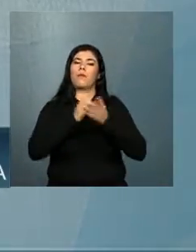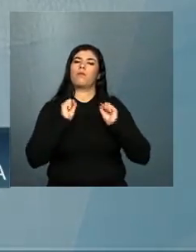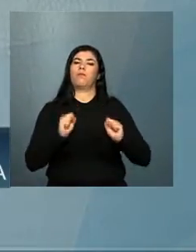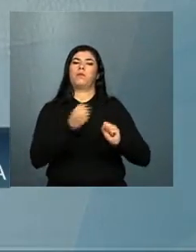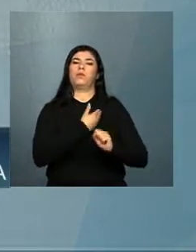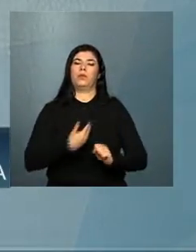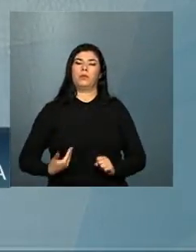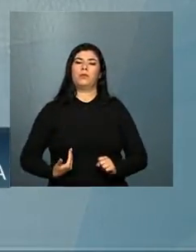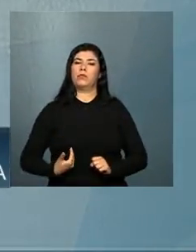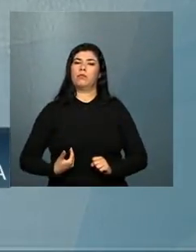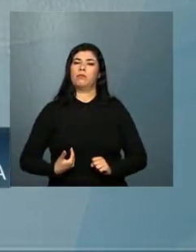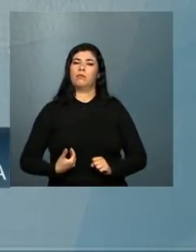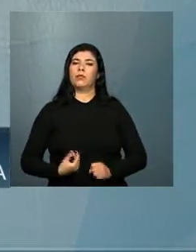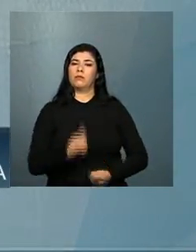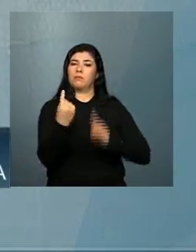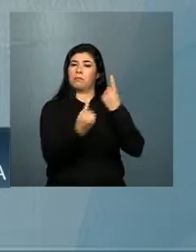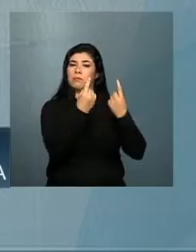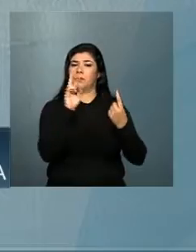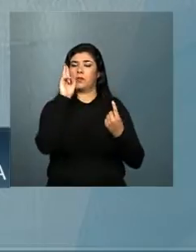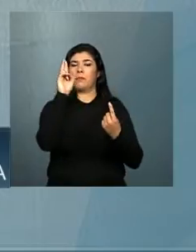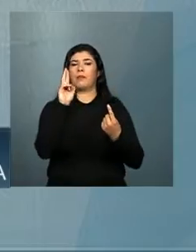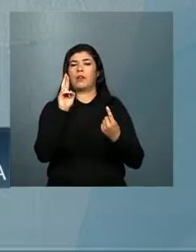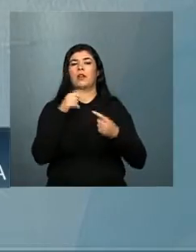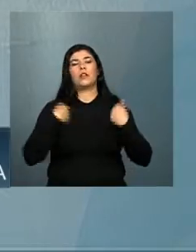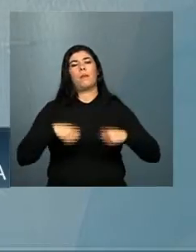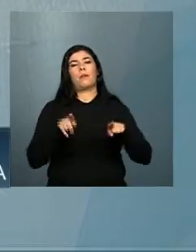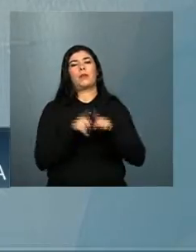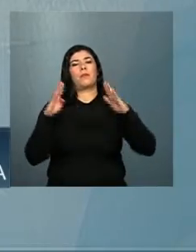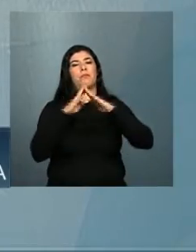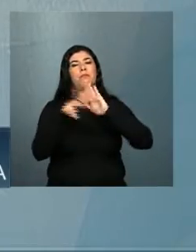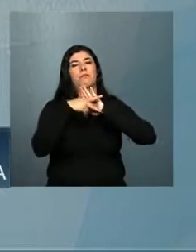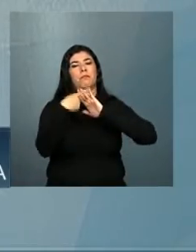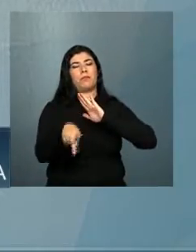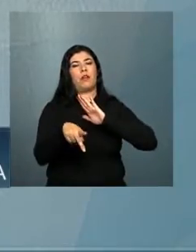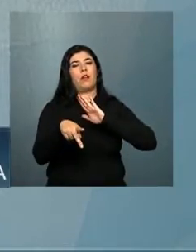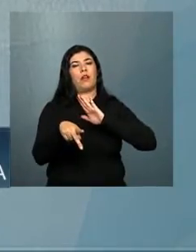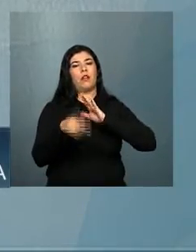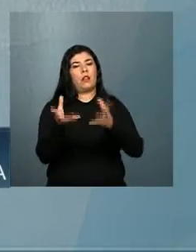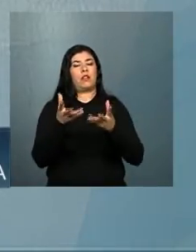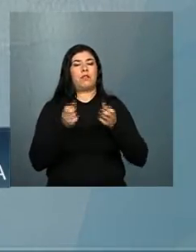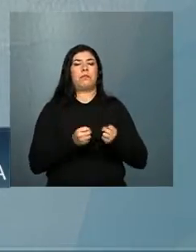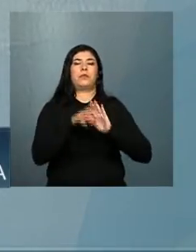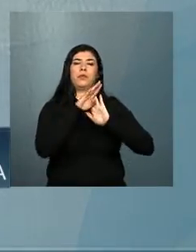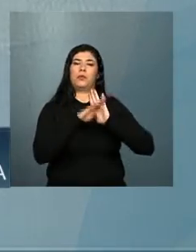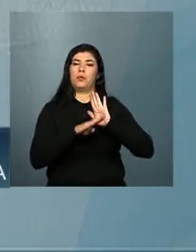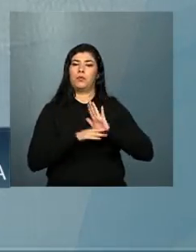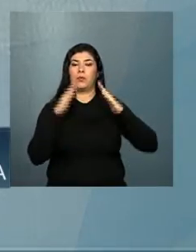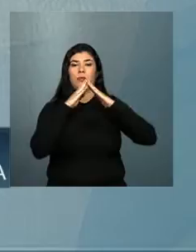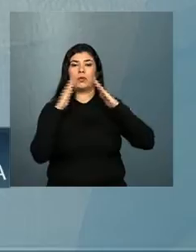aqui e que precisam de uma casa própria. Num programa habitacional que em